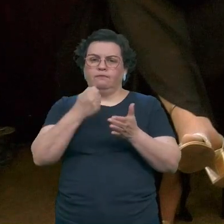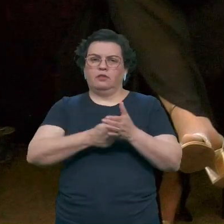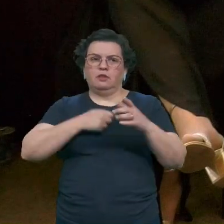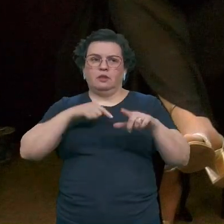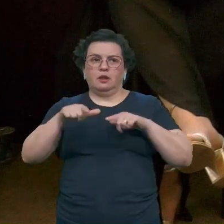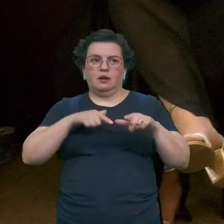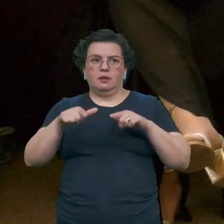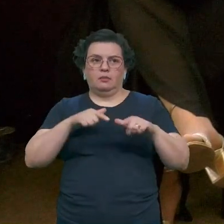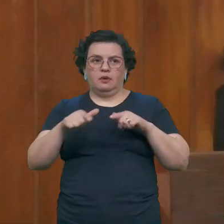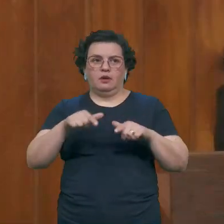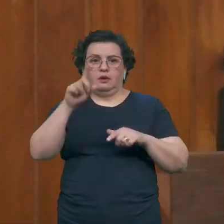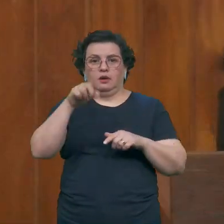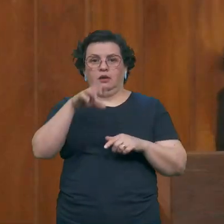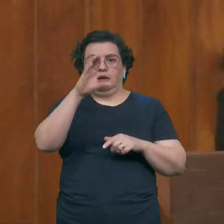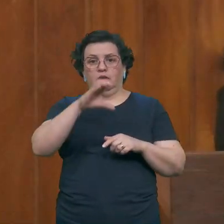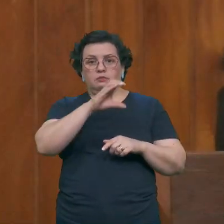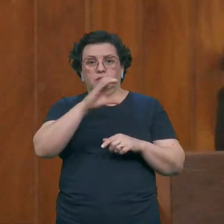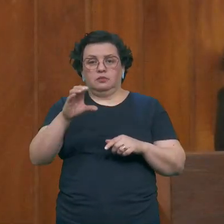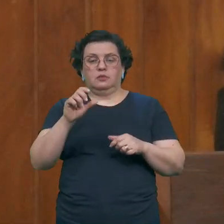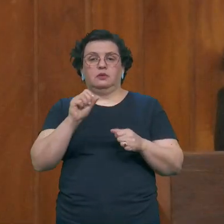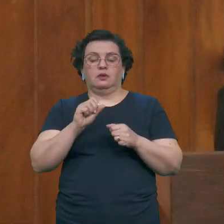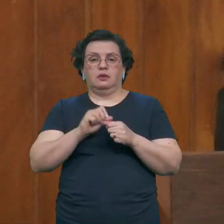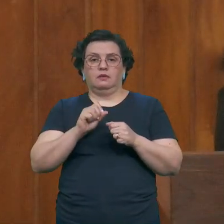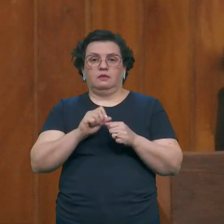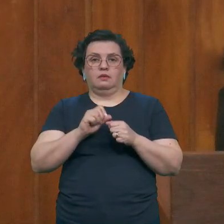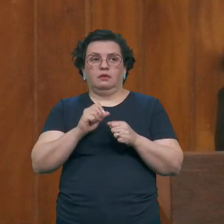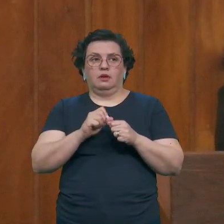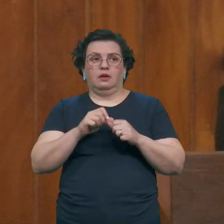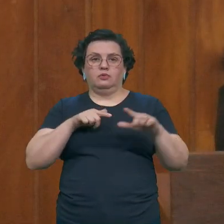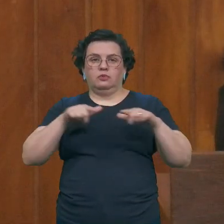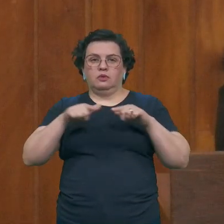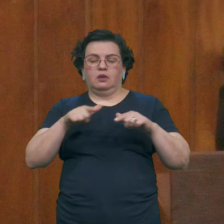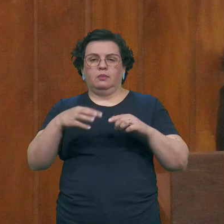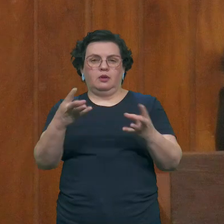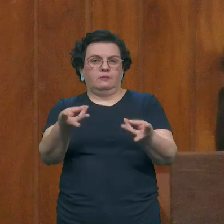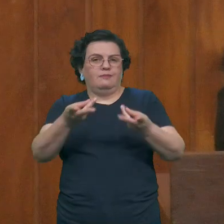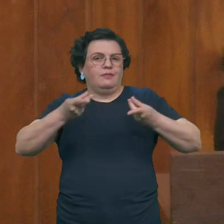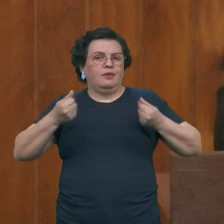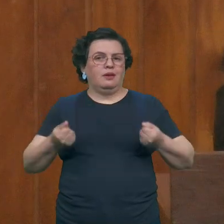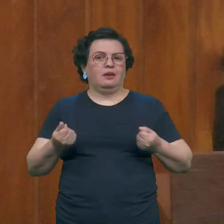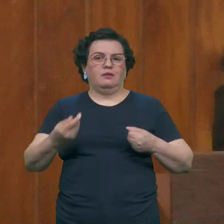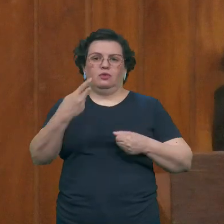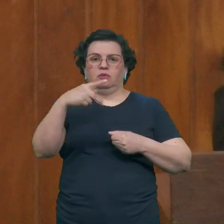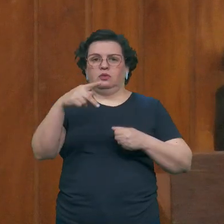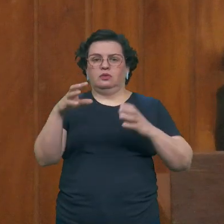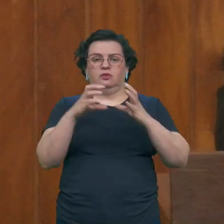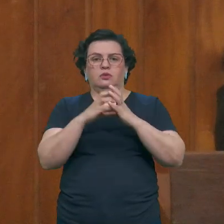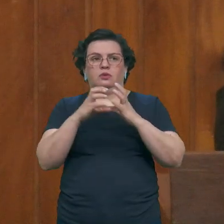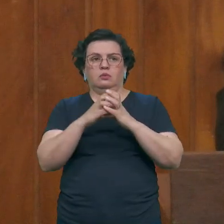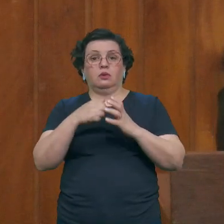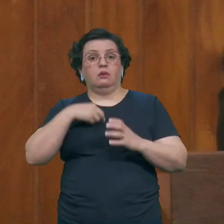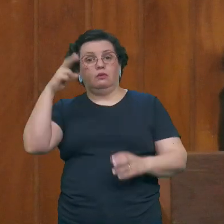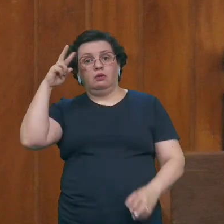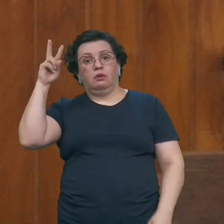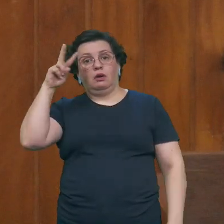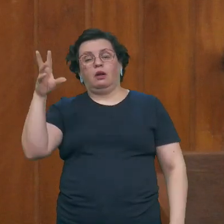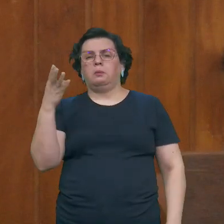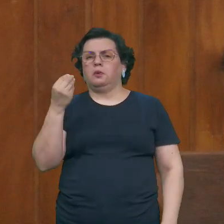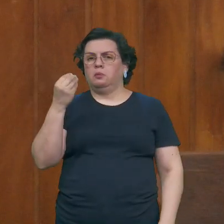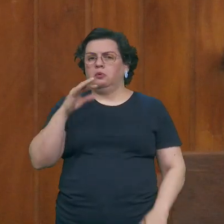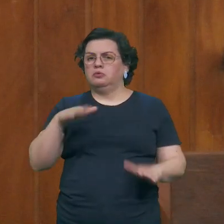além de uma cristã, desenvolve um grande trabalho também na sua comunidade. Me lembro muito de